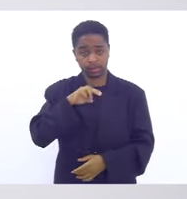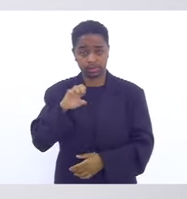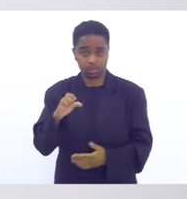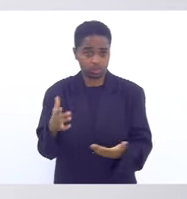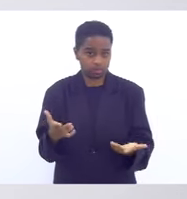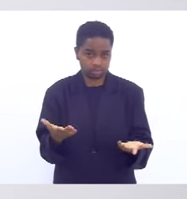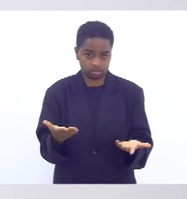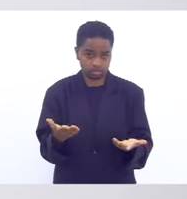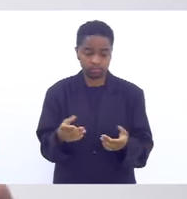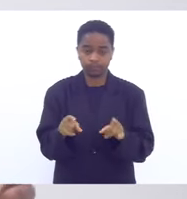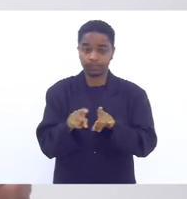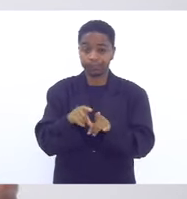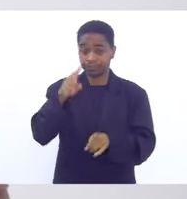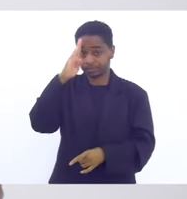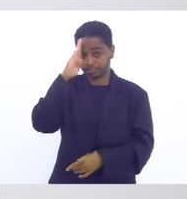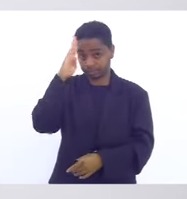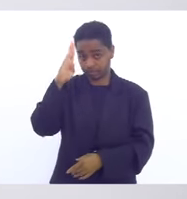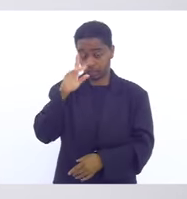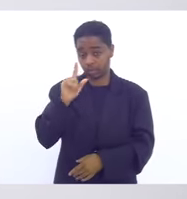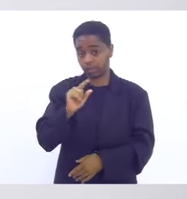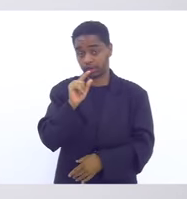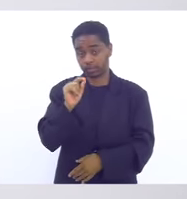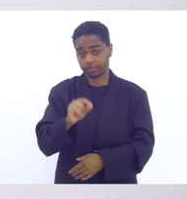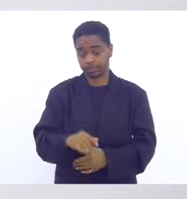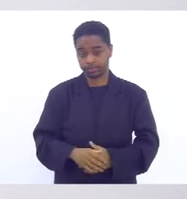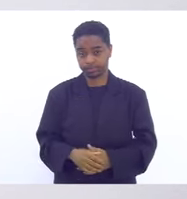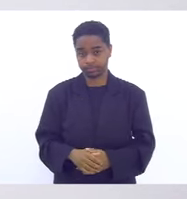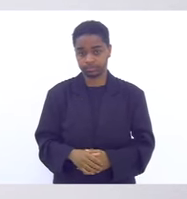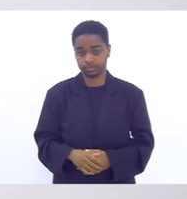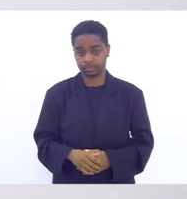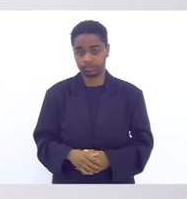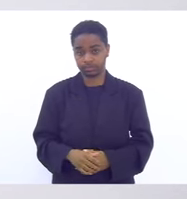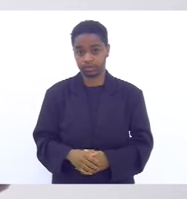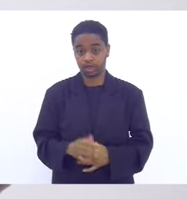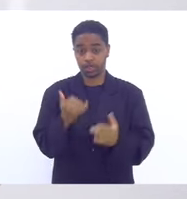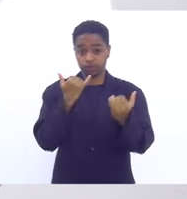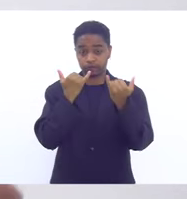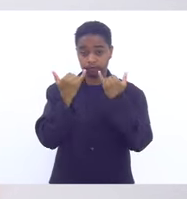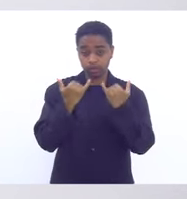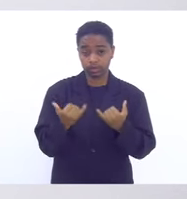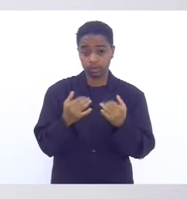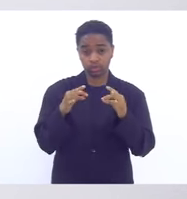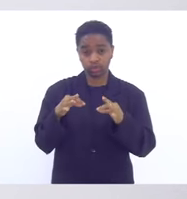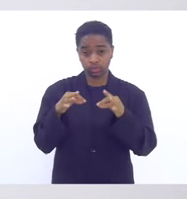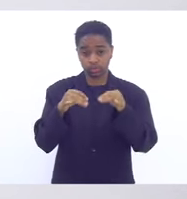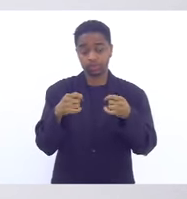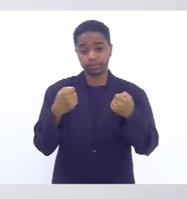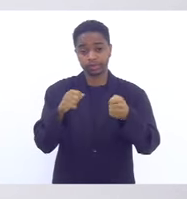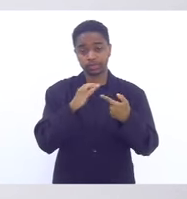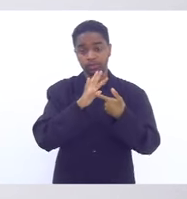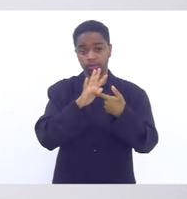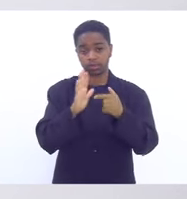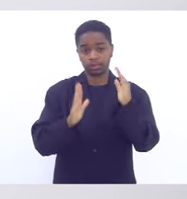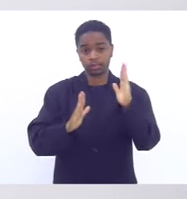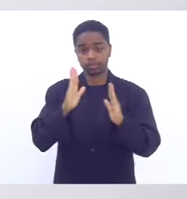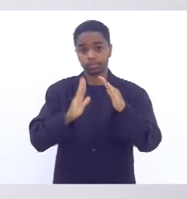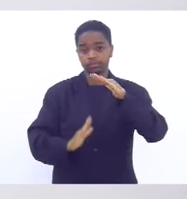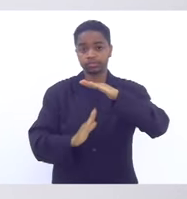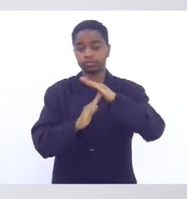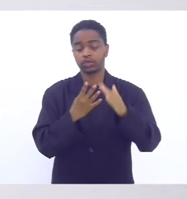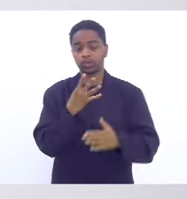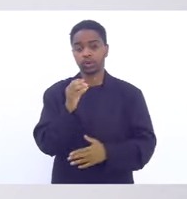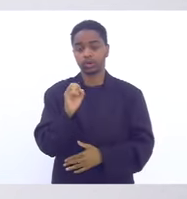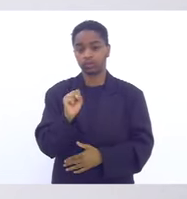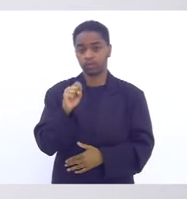informação. E o principal, deputado Rodrigo Amorim, presidente, que todas as informações devem ser prestadas até um prazo de 48